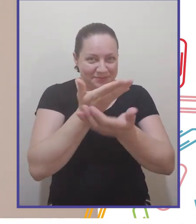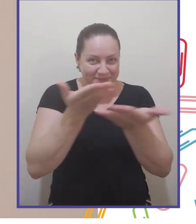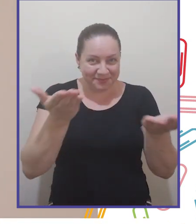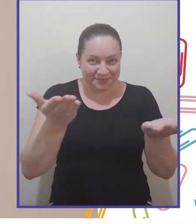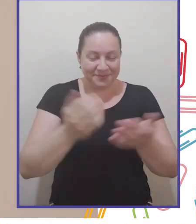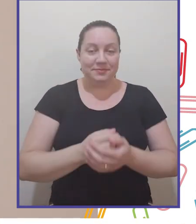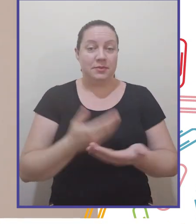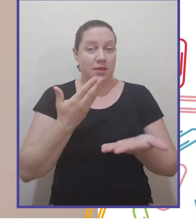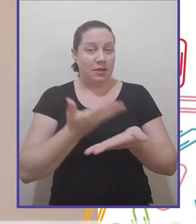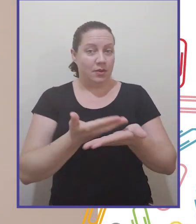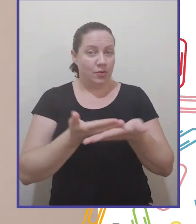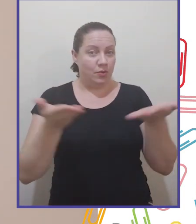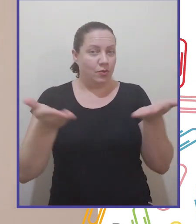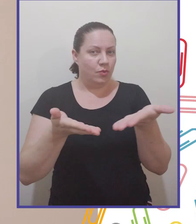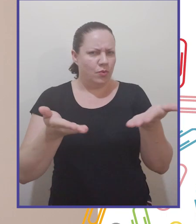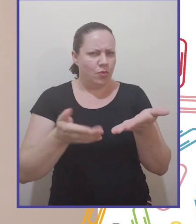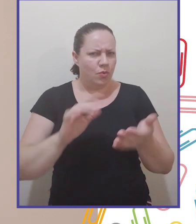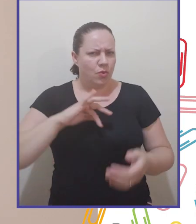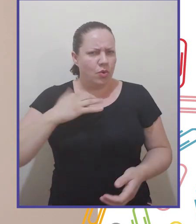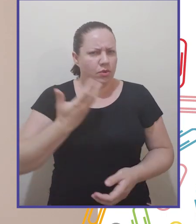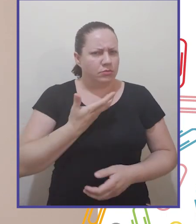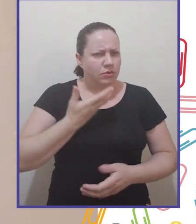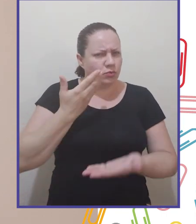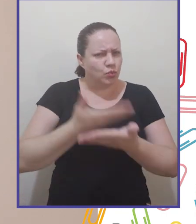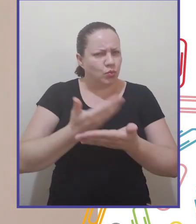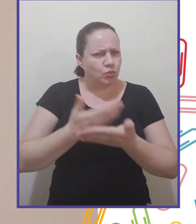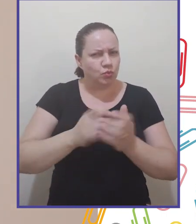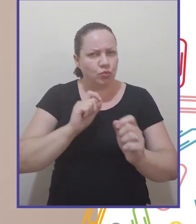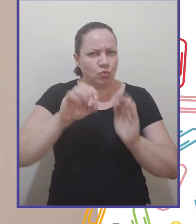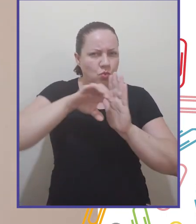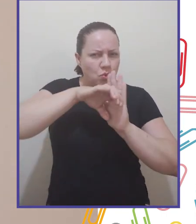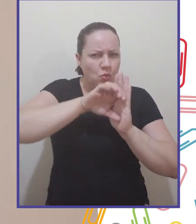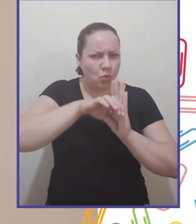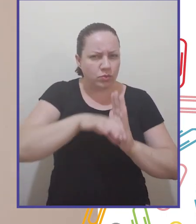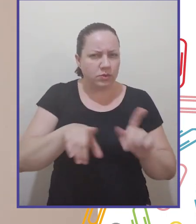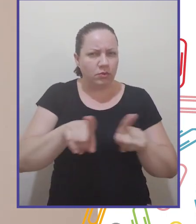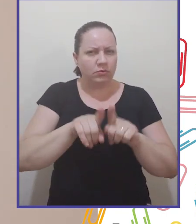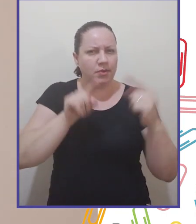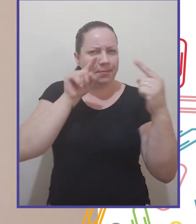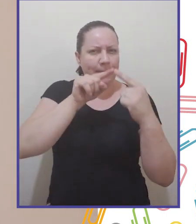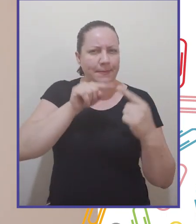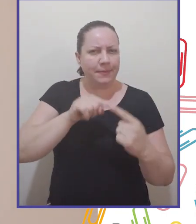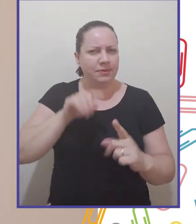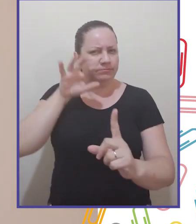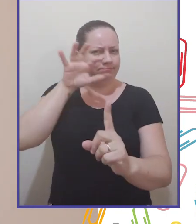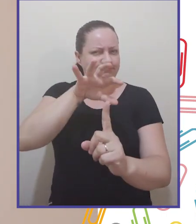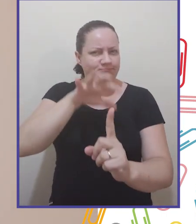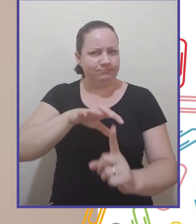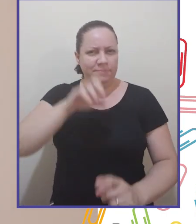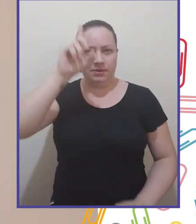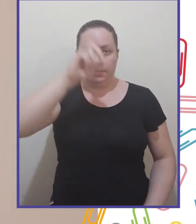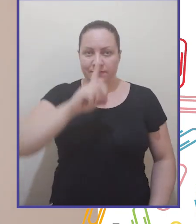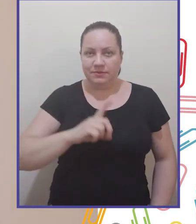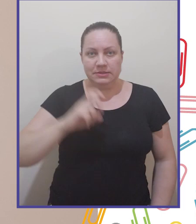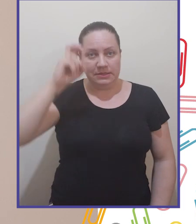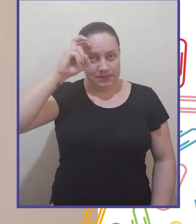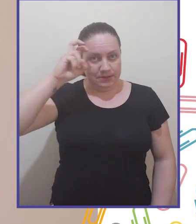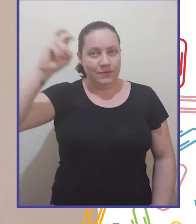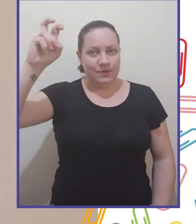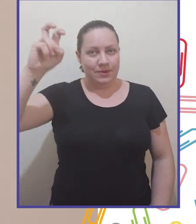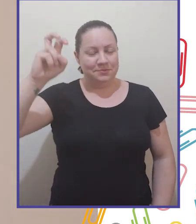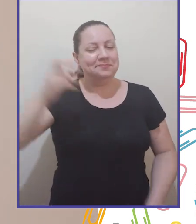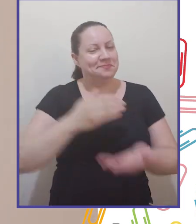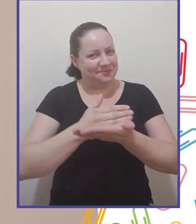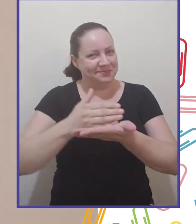Olá, alunos e alunas, tudo bem com vocês? Na aula de hoje, nós vamos estudar os conceitos e os fatores